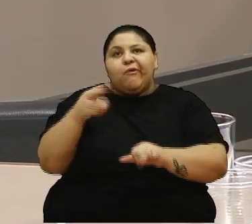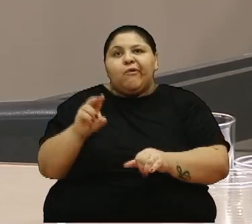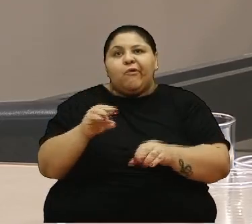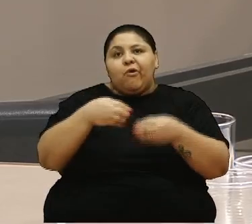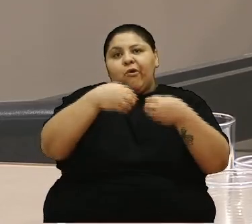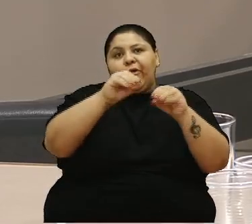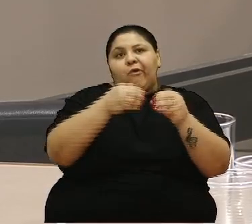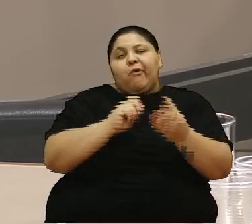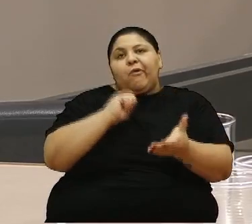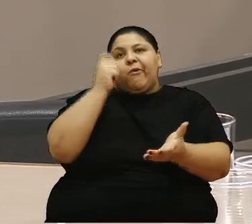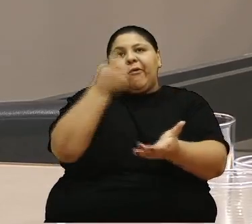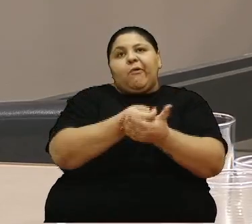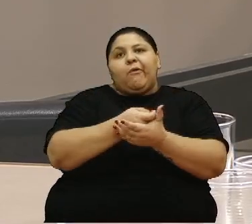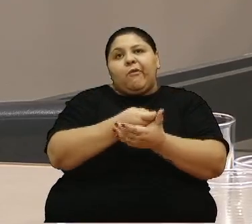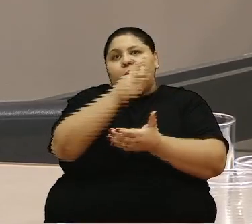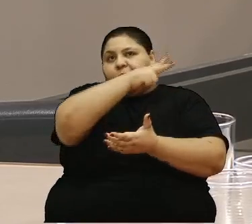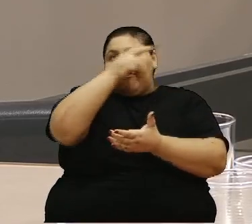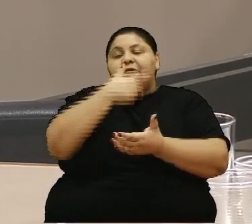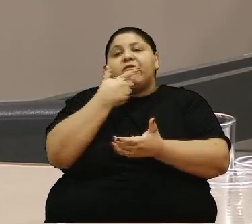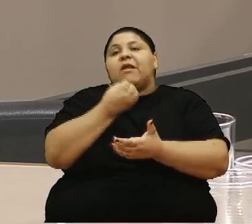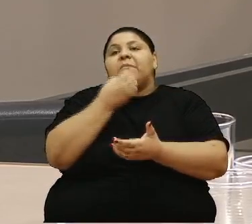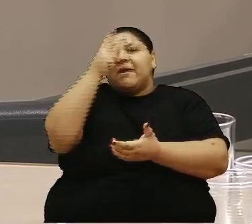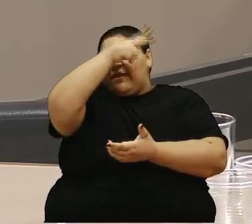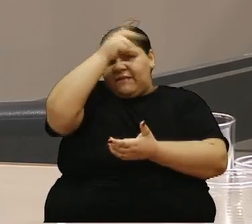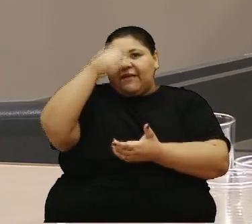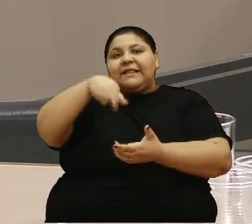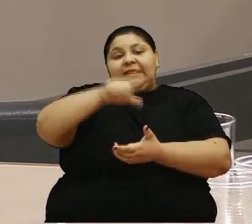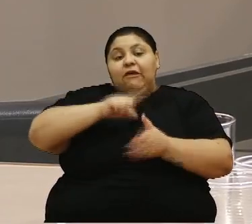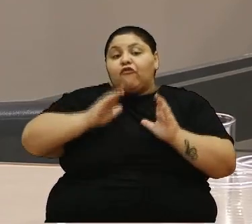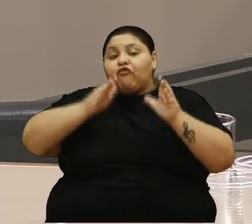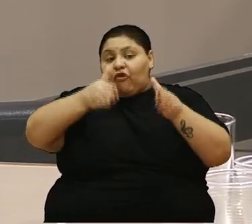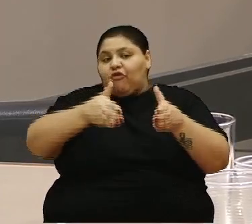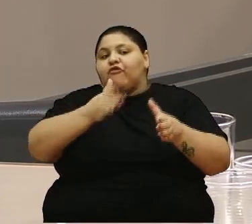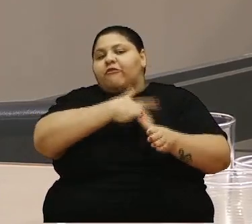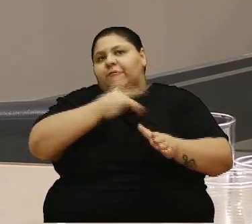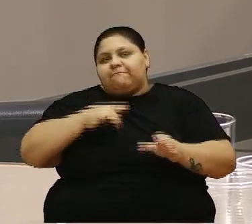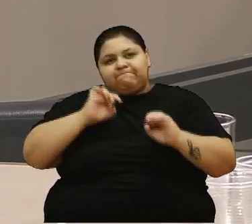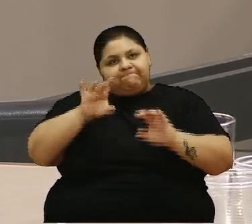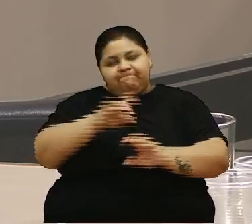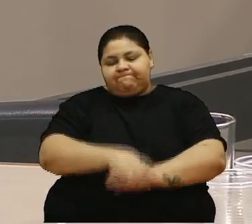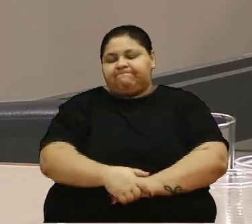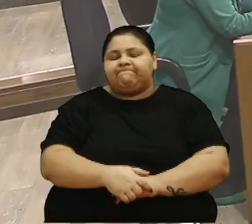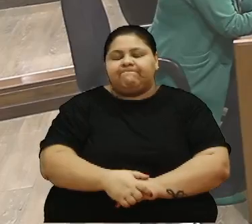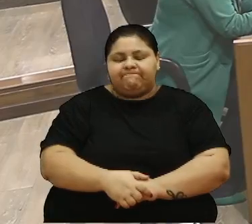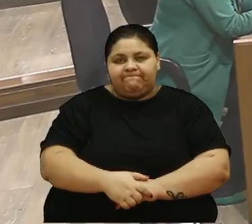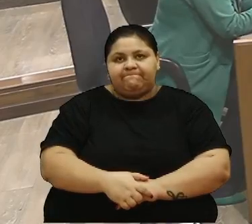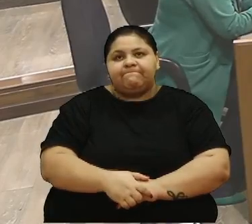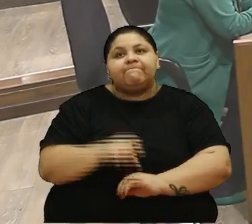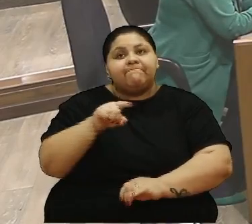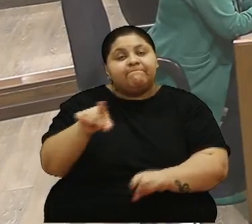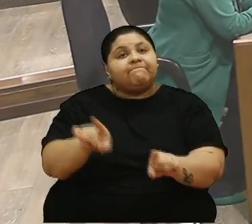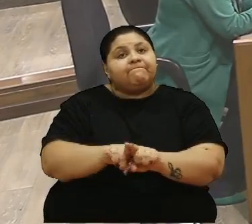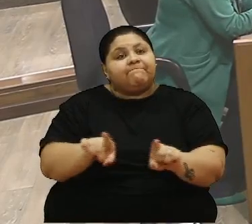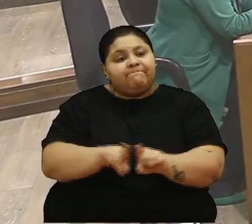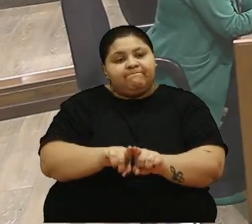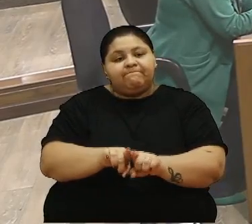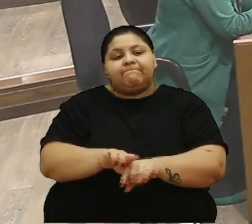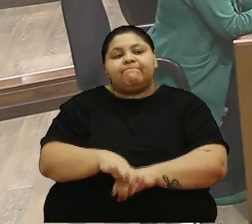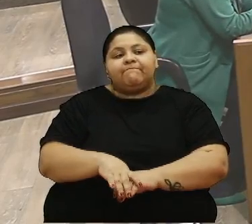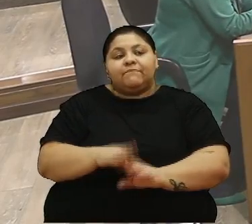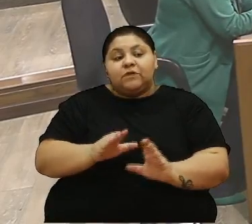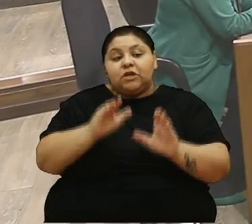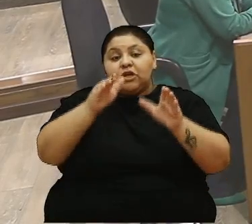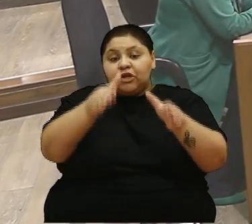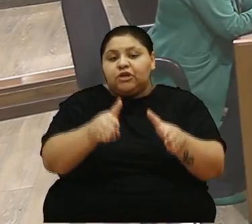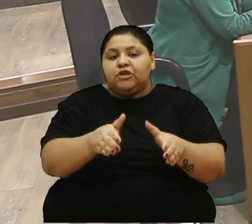para comprar a narrativa do prefeito e falar bem da prefeitura. Ali a gente deve focar mais na questão da saúde, seria isso? Isso também, vereador Iago, a questão de